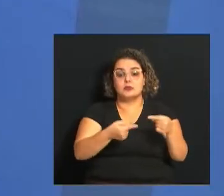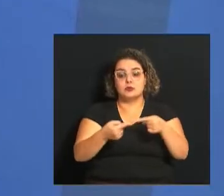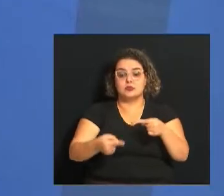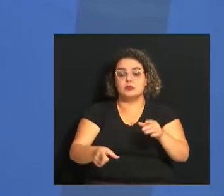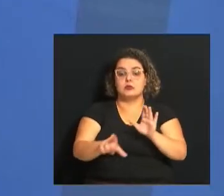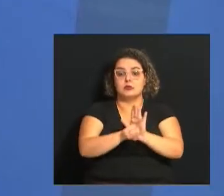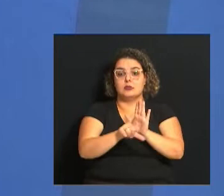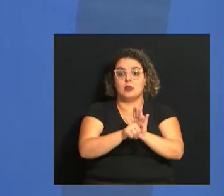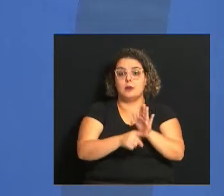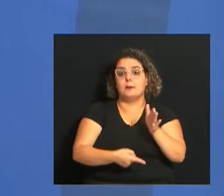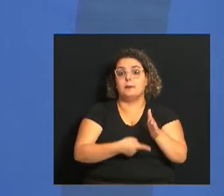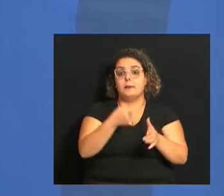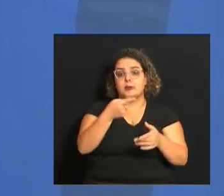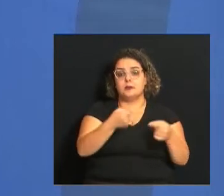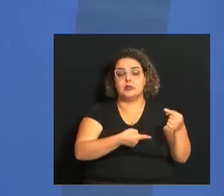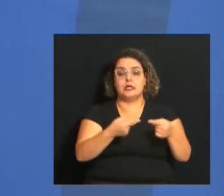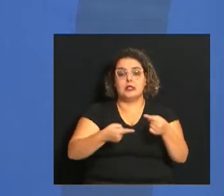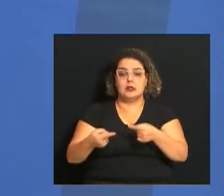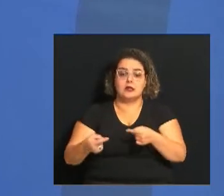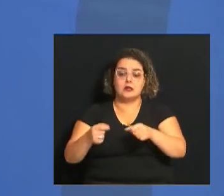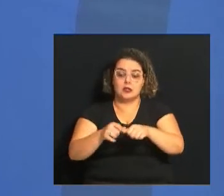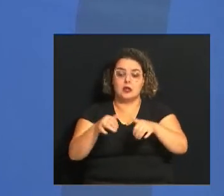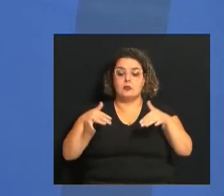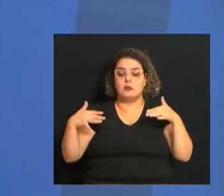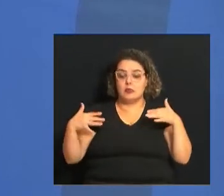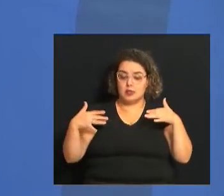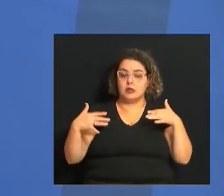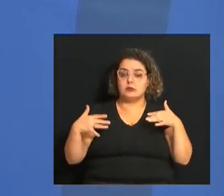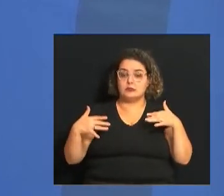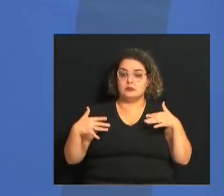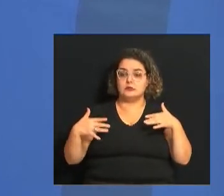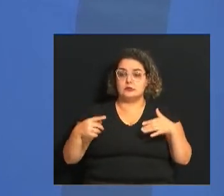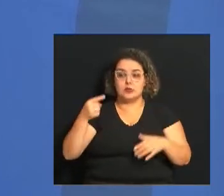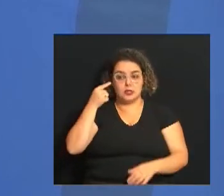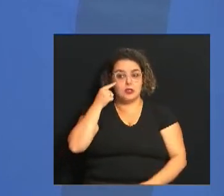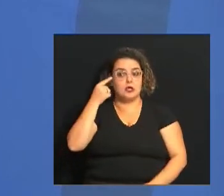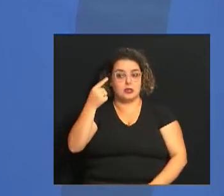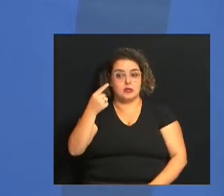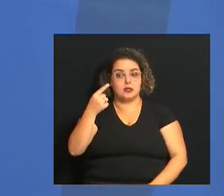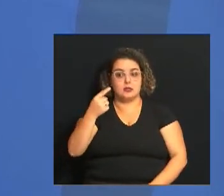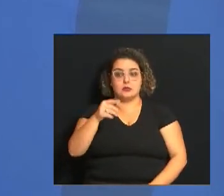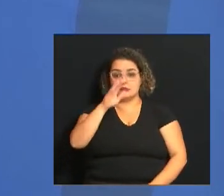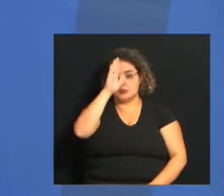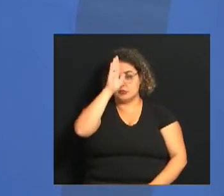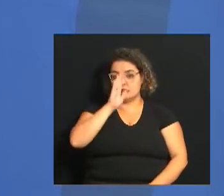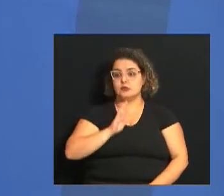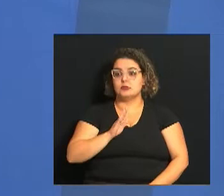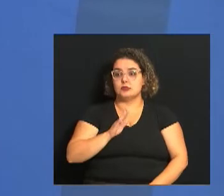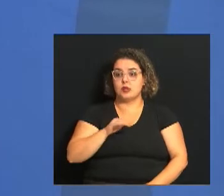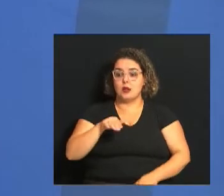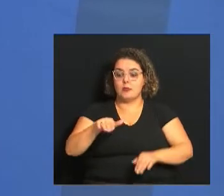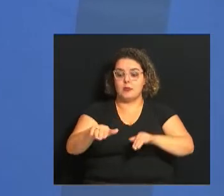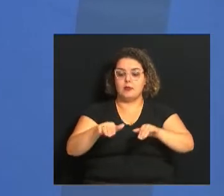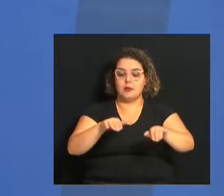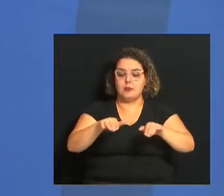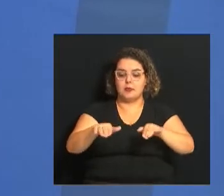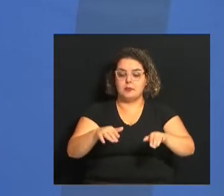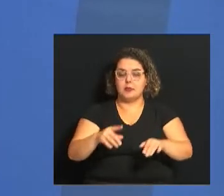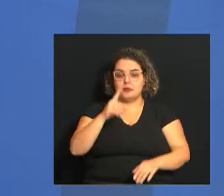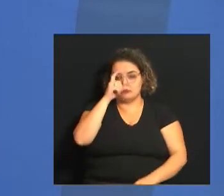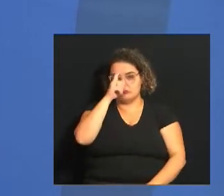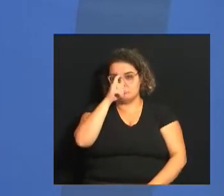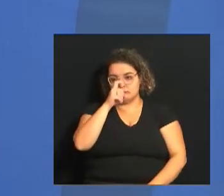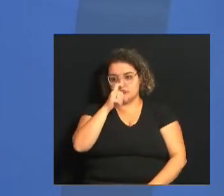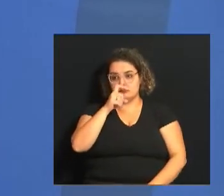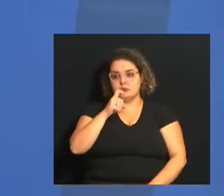primeira discussão em plenário, e ela pretende dar gratuidade de estacionamento em hospitais e centros